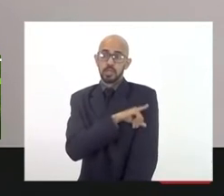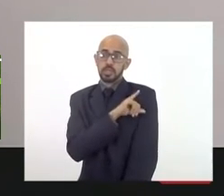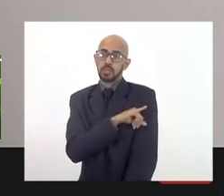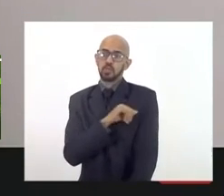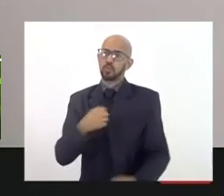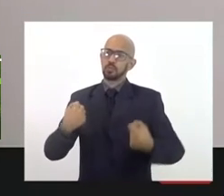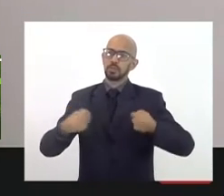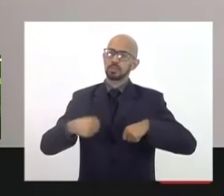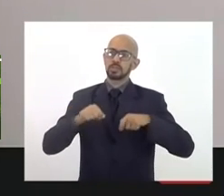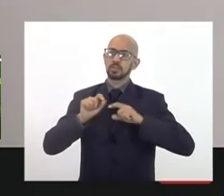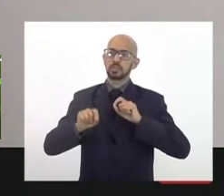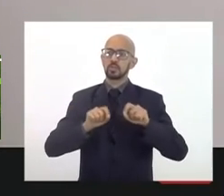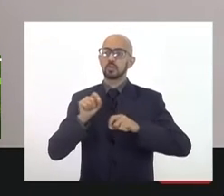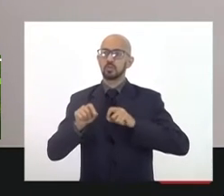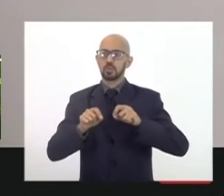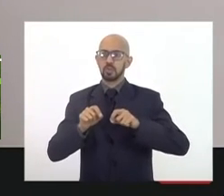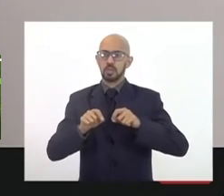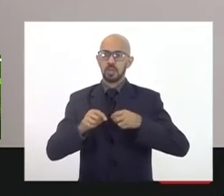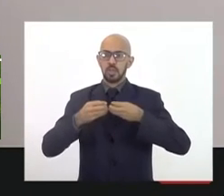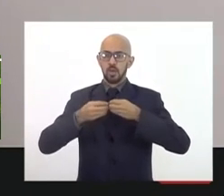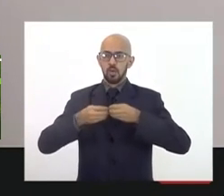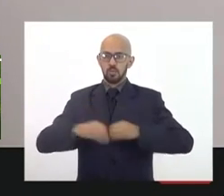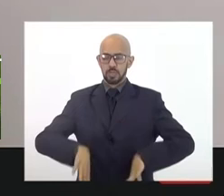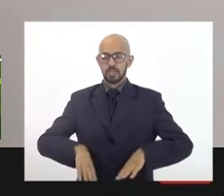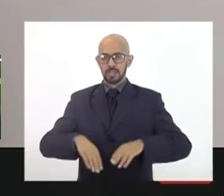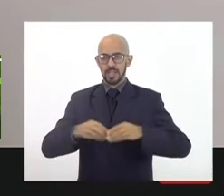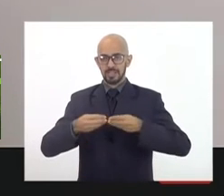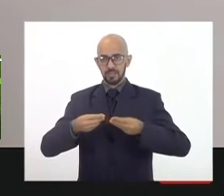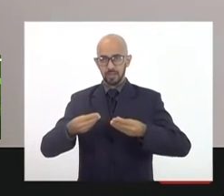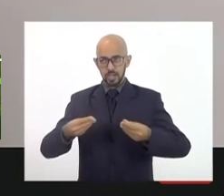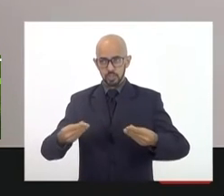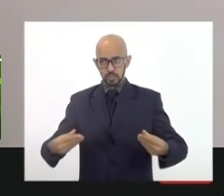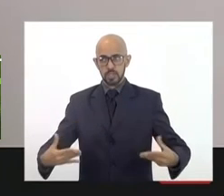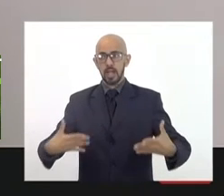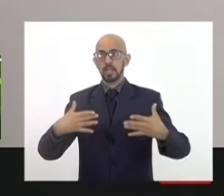fazer, talvez, compensar essa fragilidade